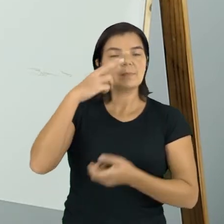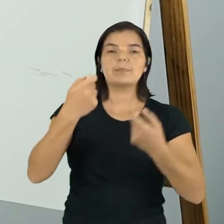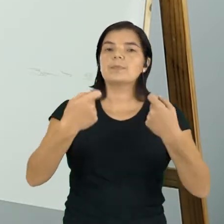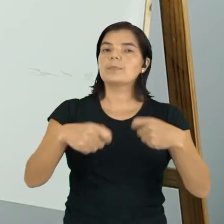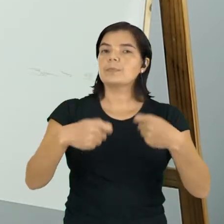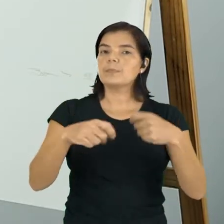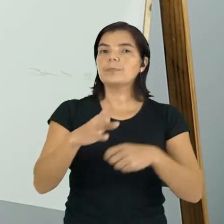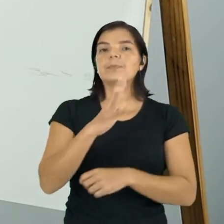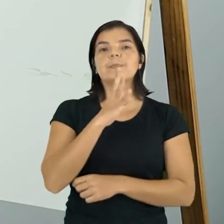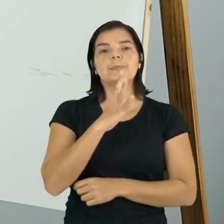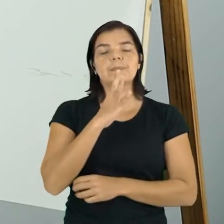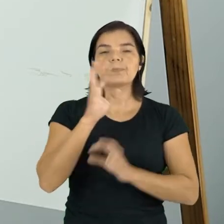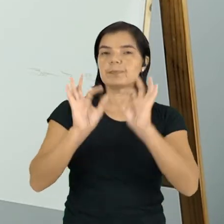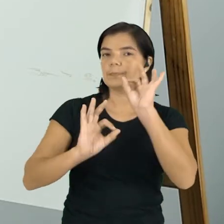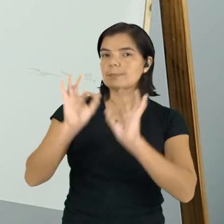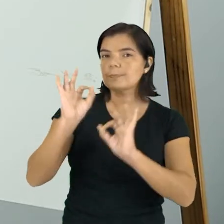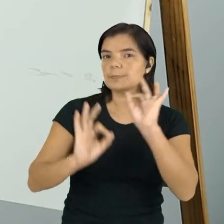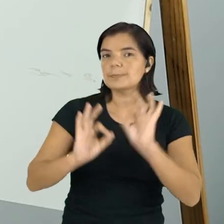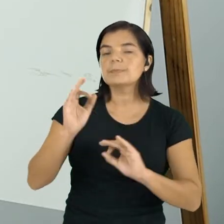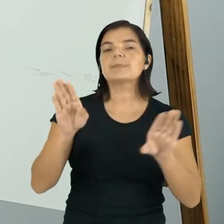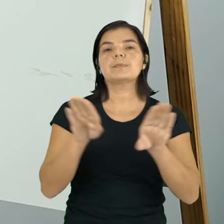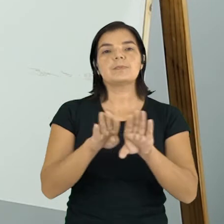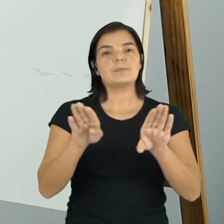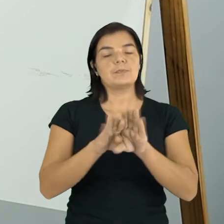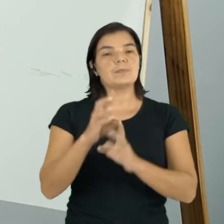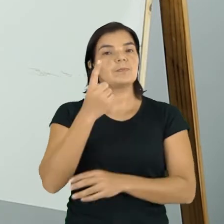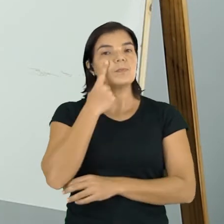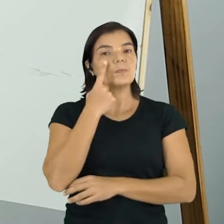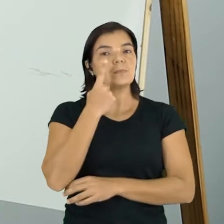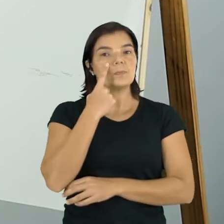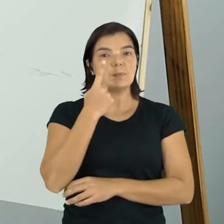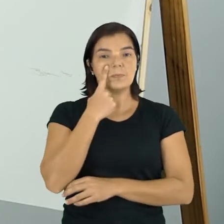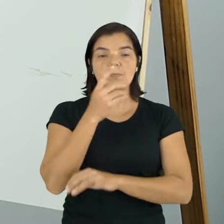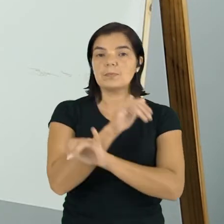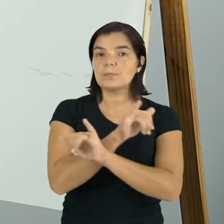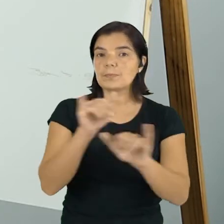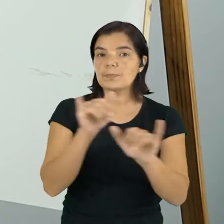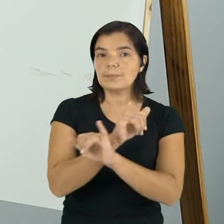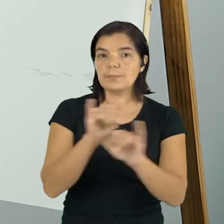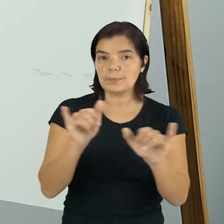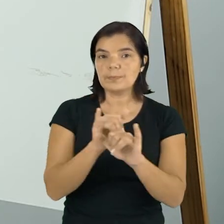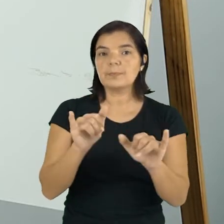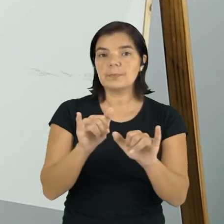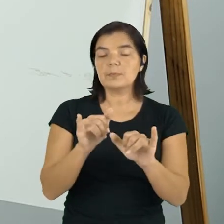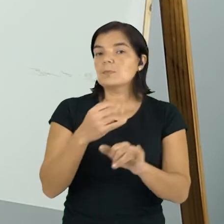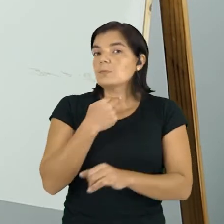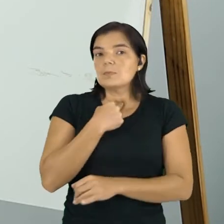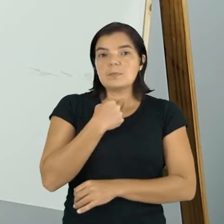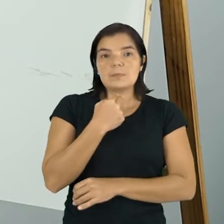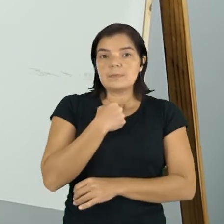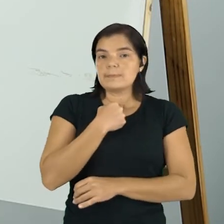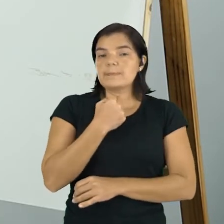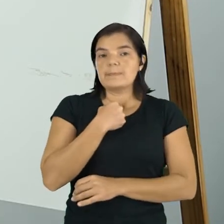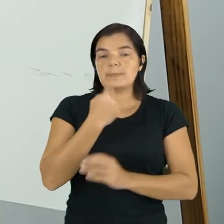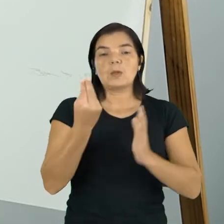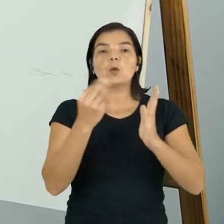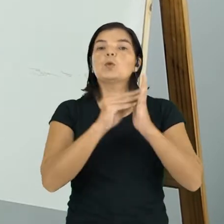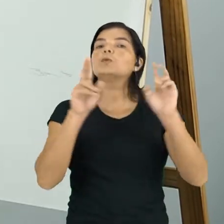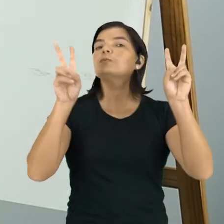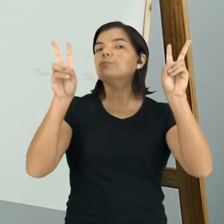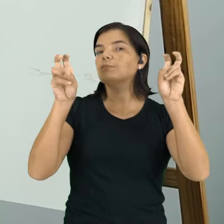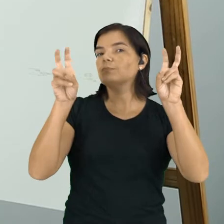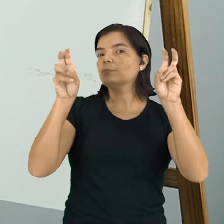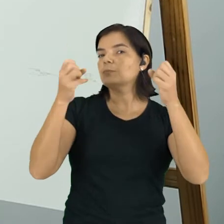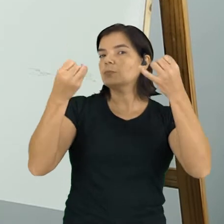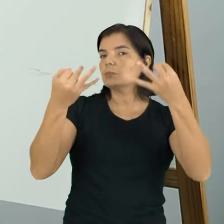nós precisamos conhecer a estrutura e também observarmos as informações. Eu não posso colocar aqui um título